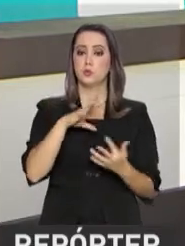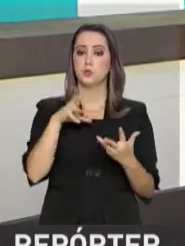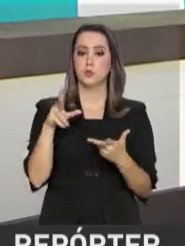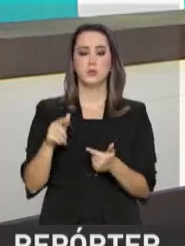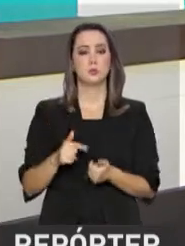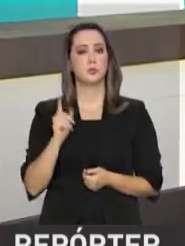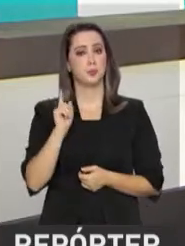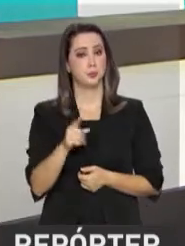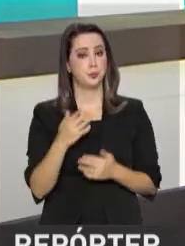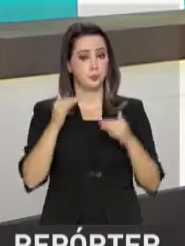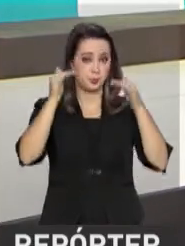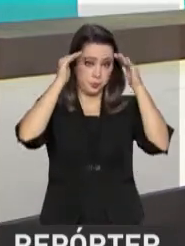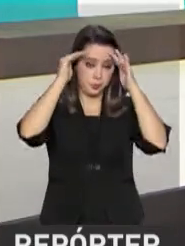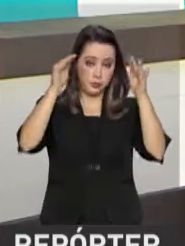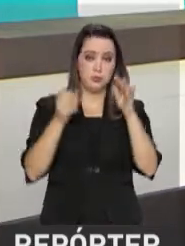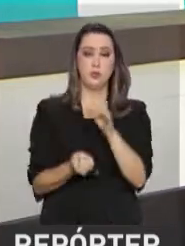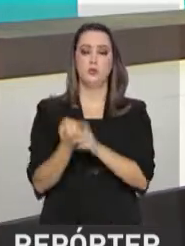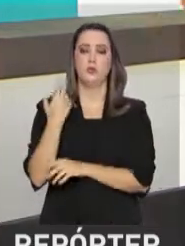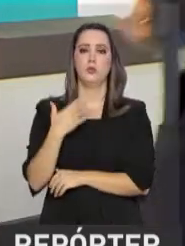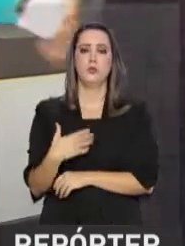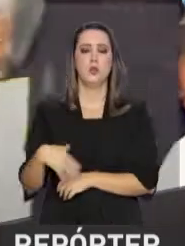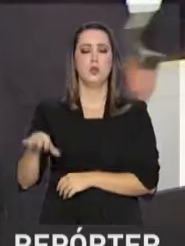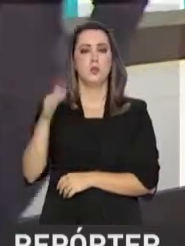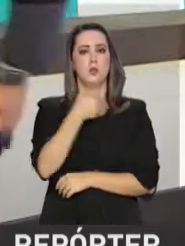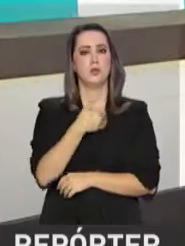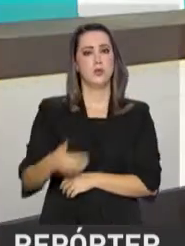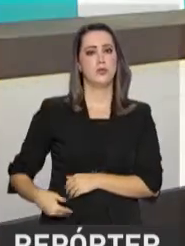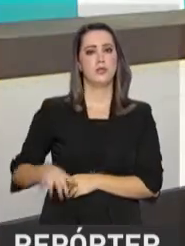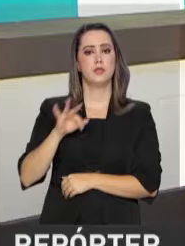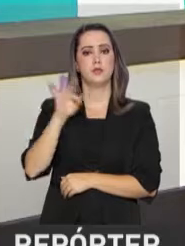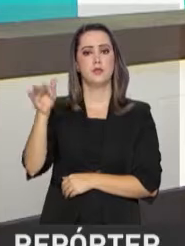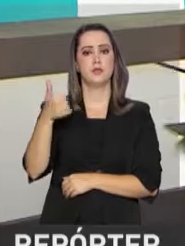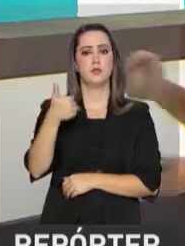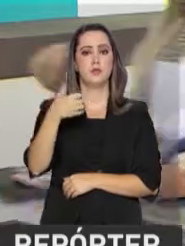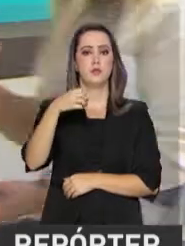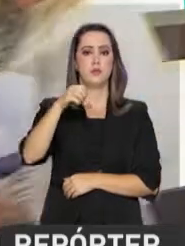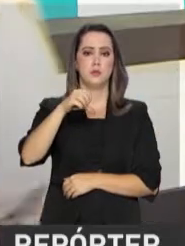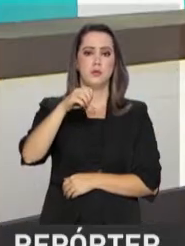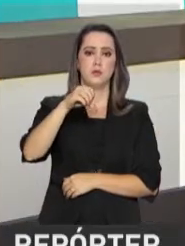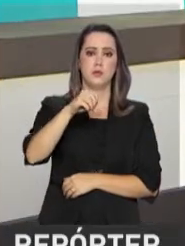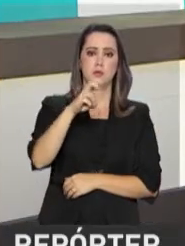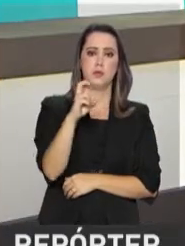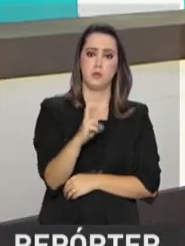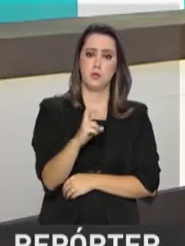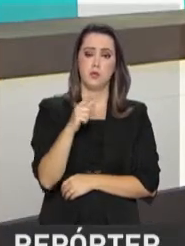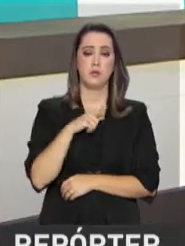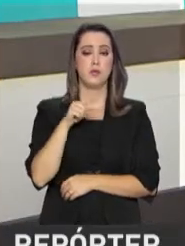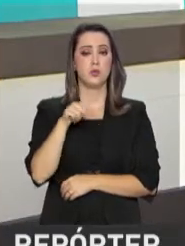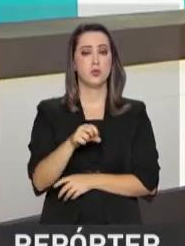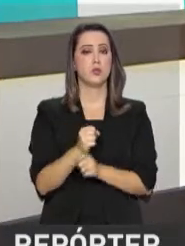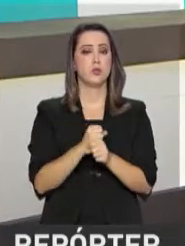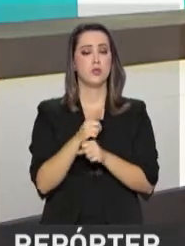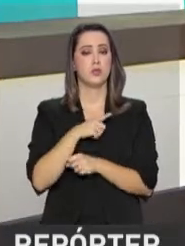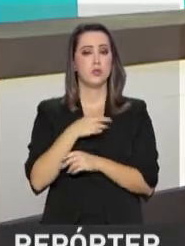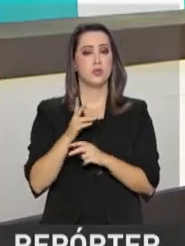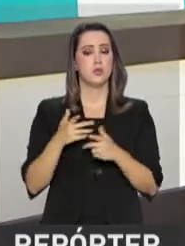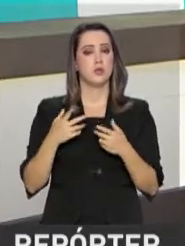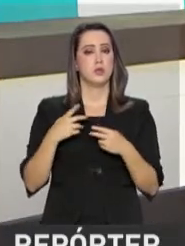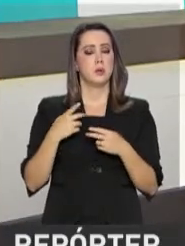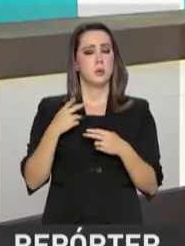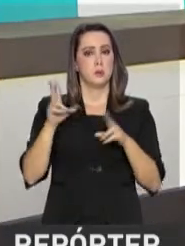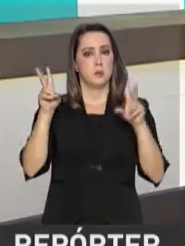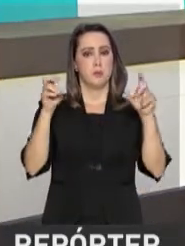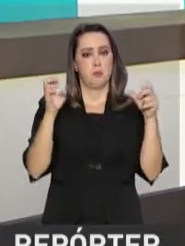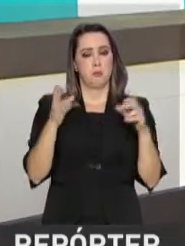essa homenagem ela foi criada pelo governo federal em 1995 neste ano tem como tema cultura